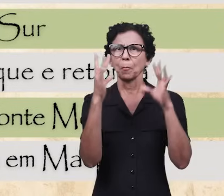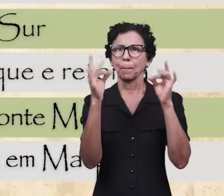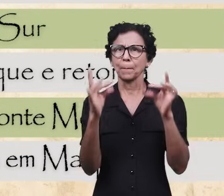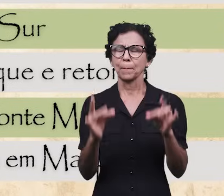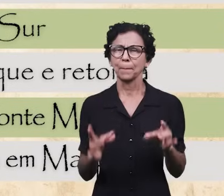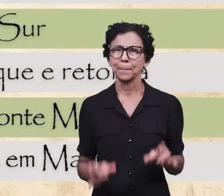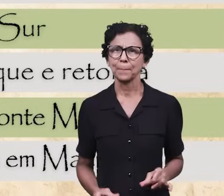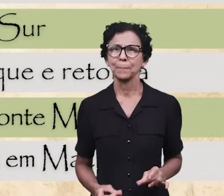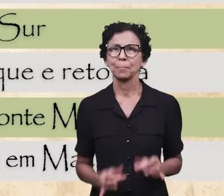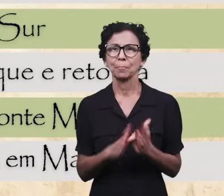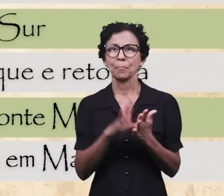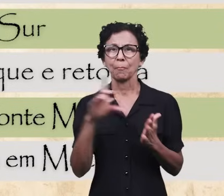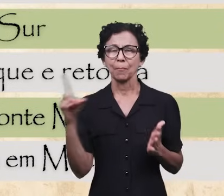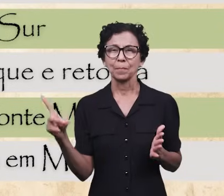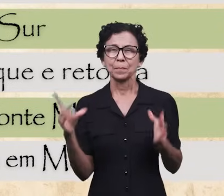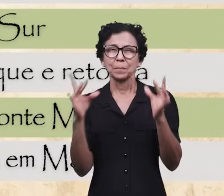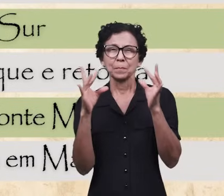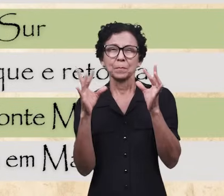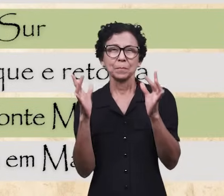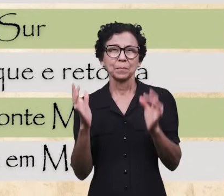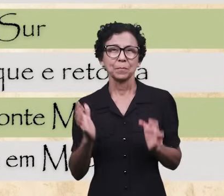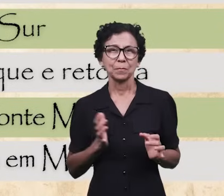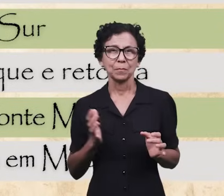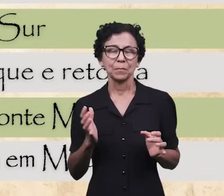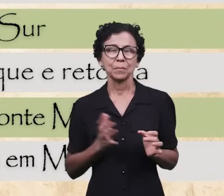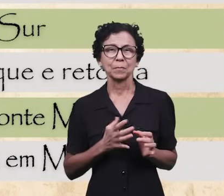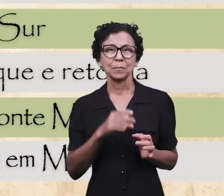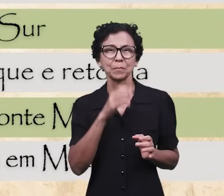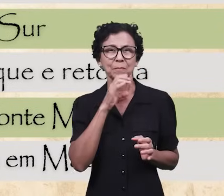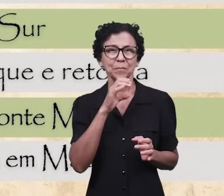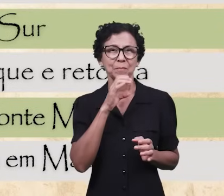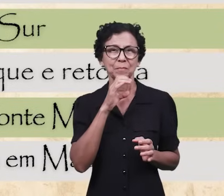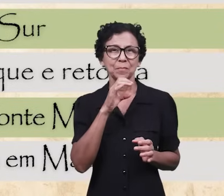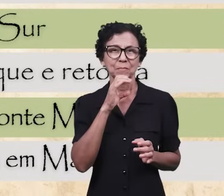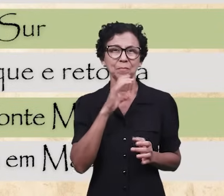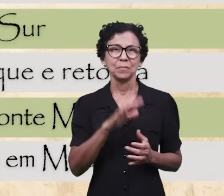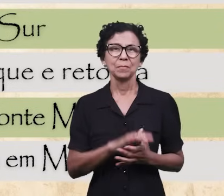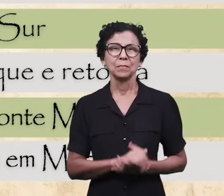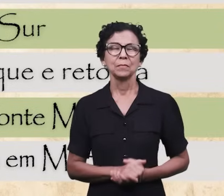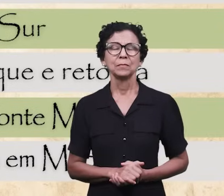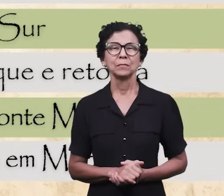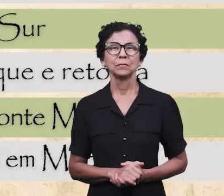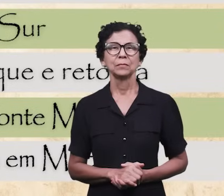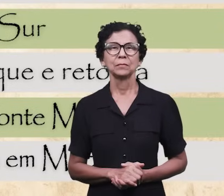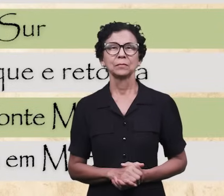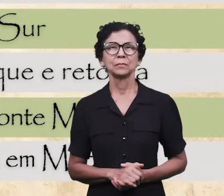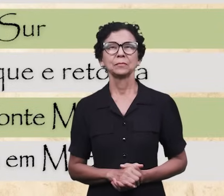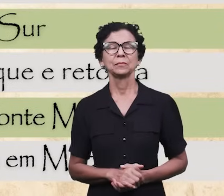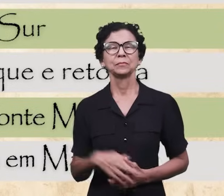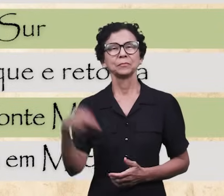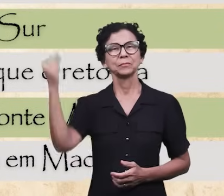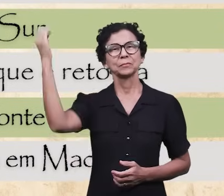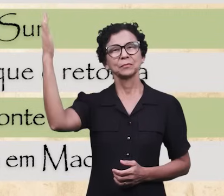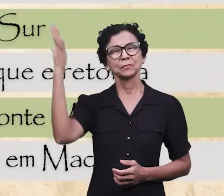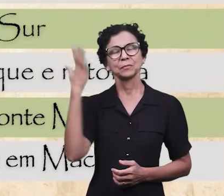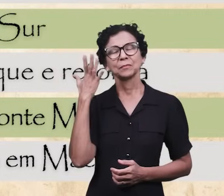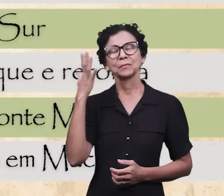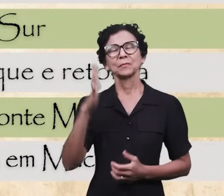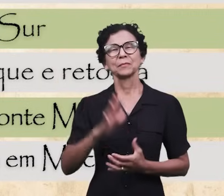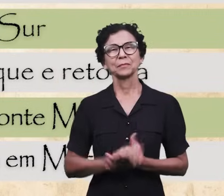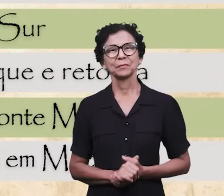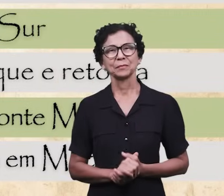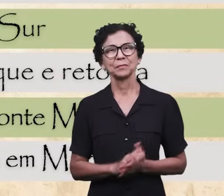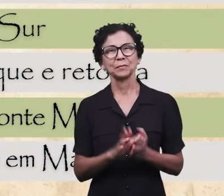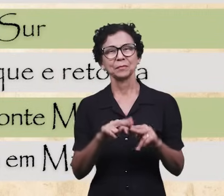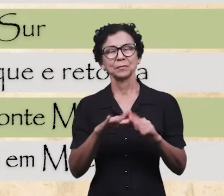que revelações o Senhor dá e sempre nos ensina através da sua palavra. Podemos então colocar aqui